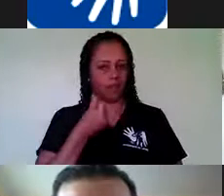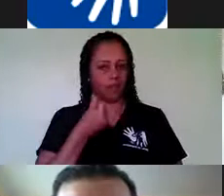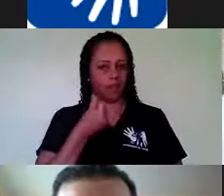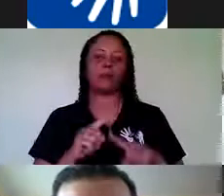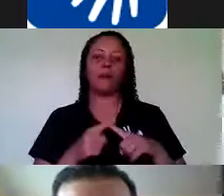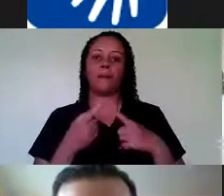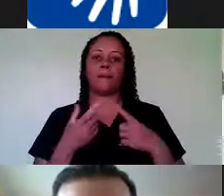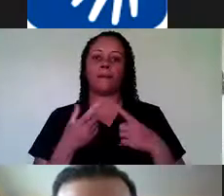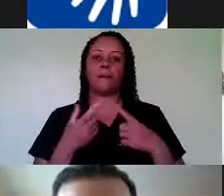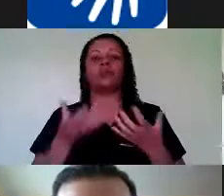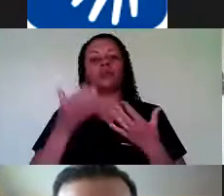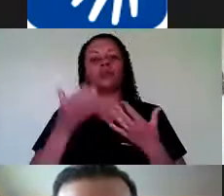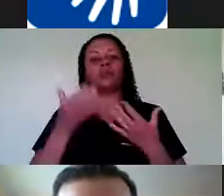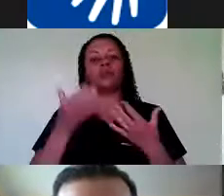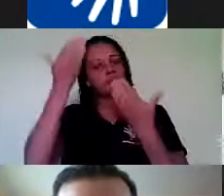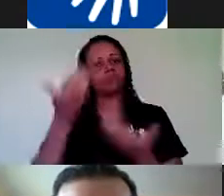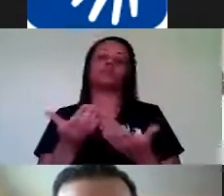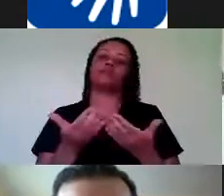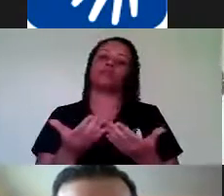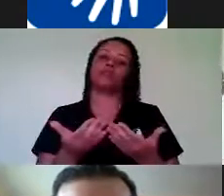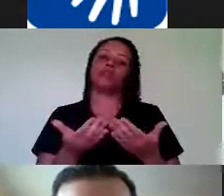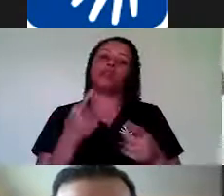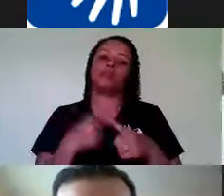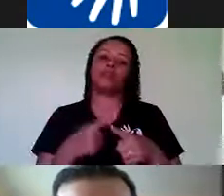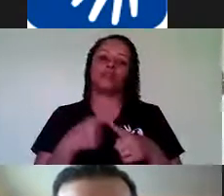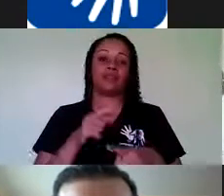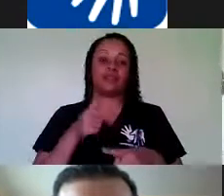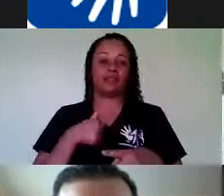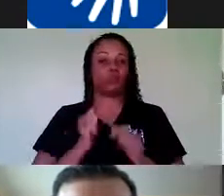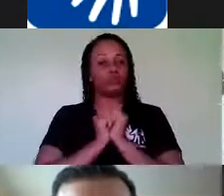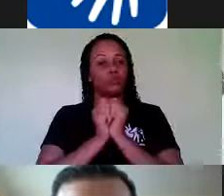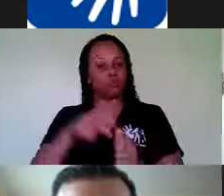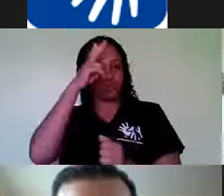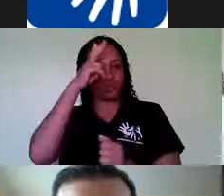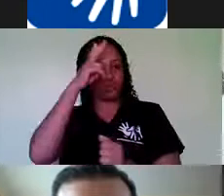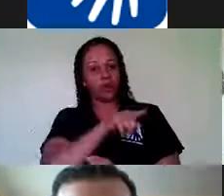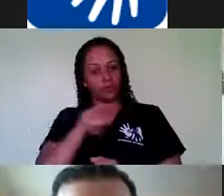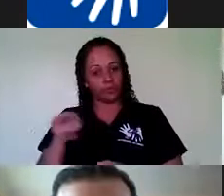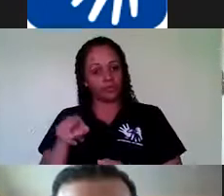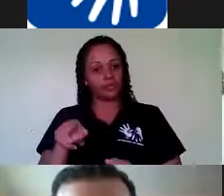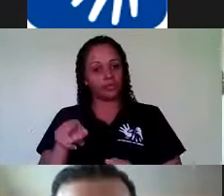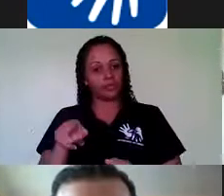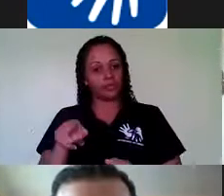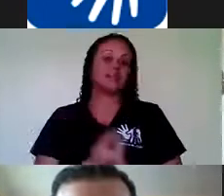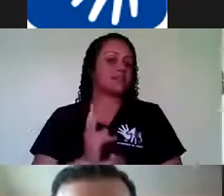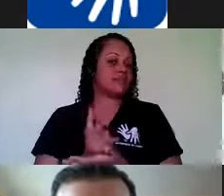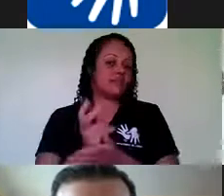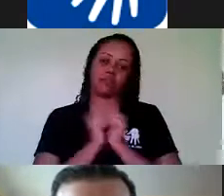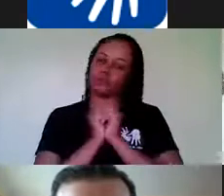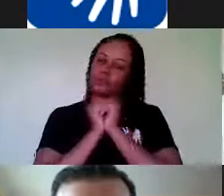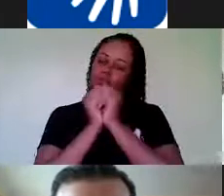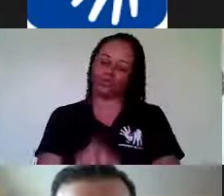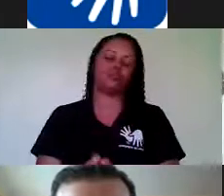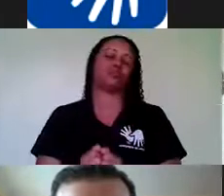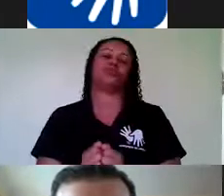agradecer, fazer parte da história com vocês, entendeu? Estamos aí, o que der e vier, né? O que for